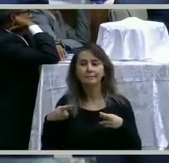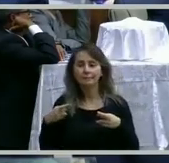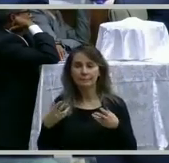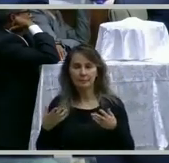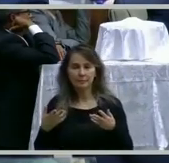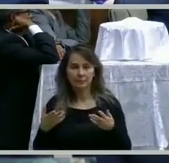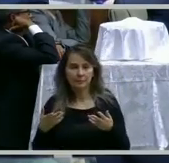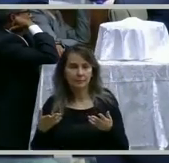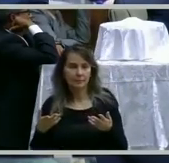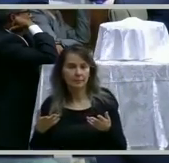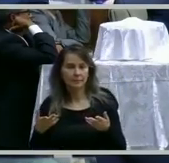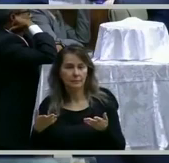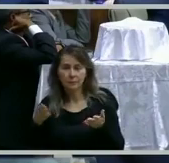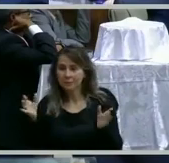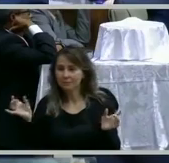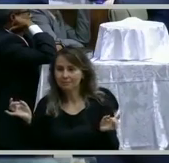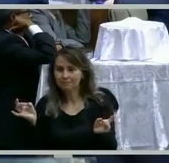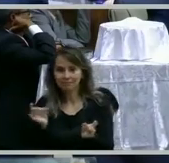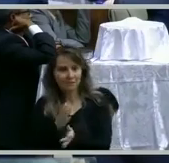Está tudo fechado.